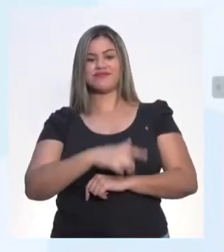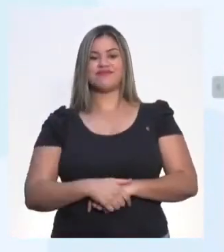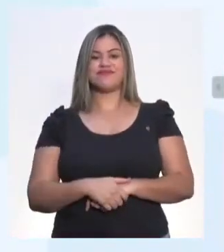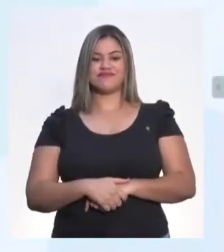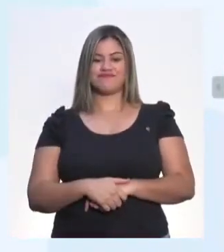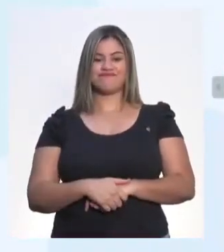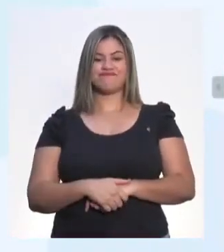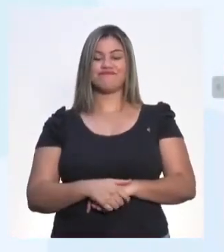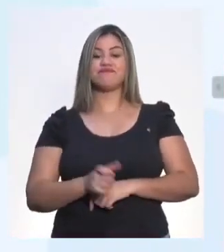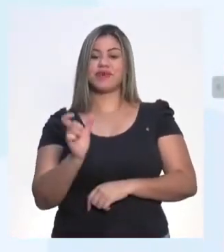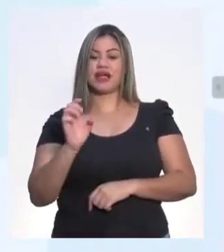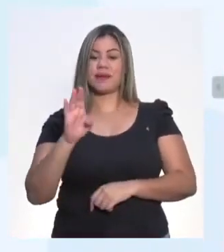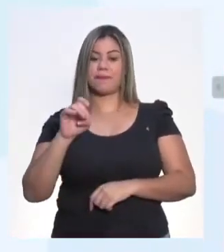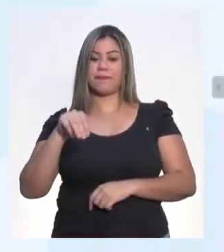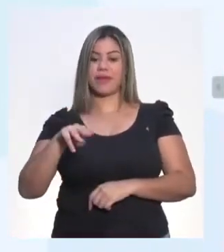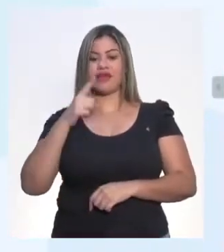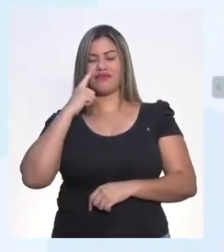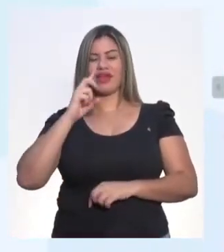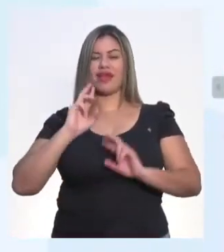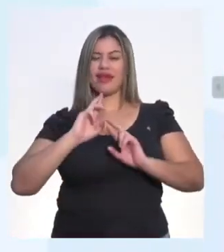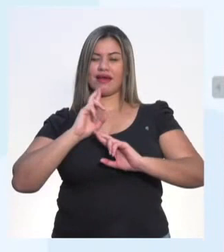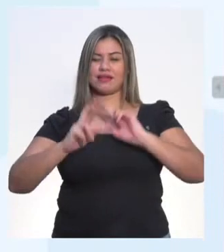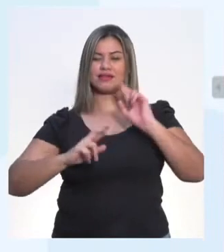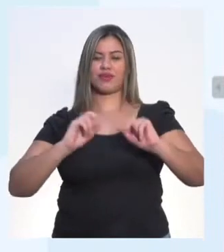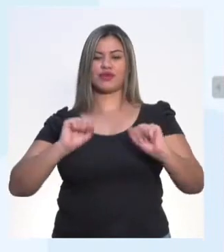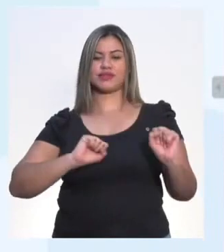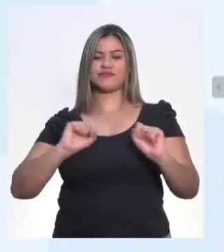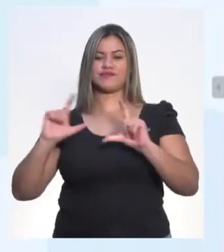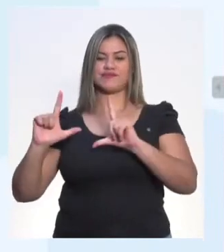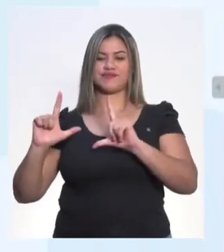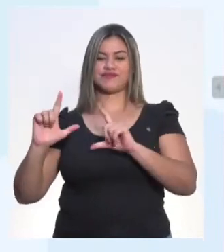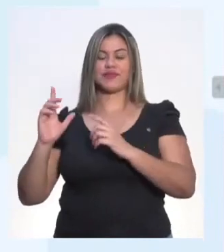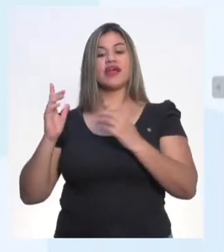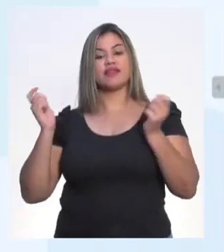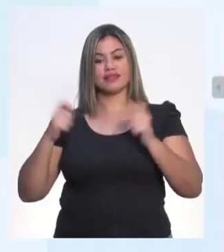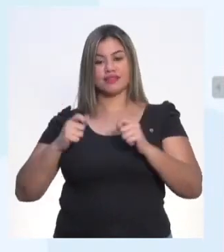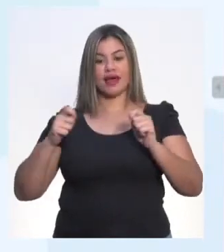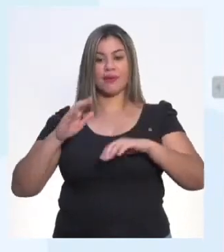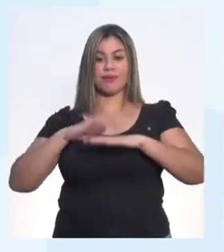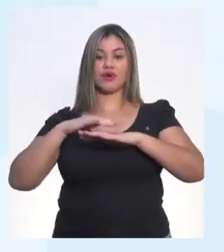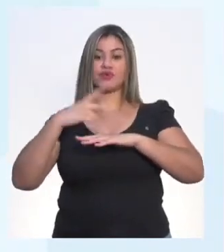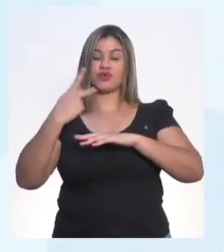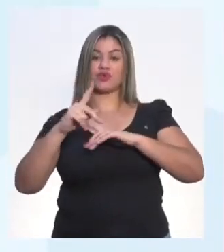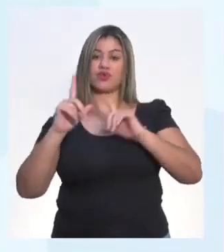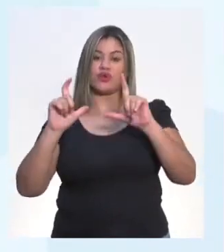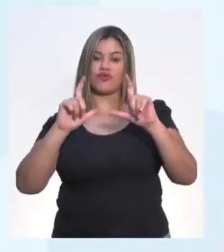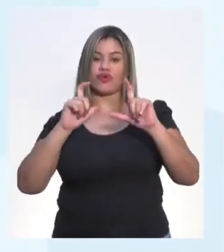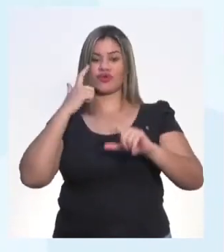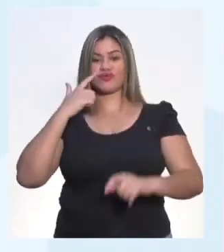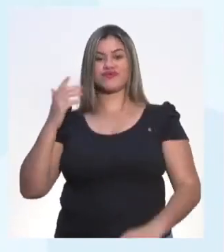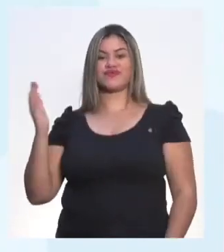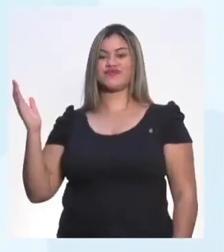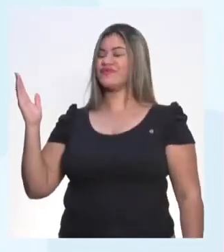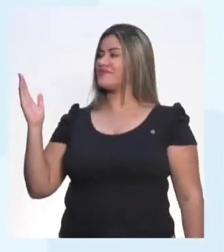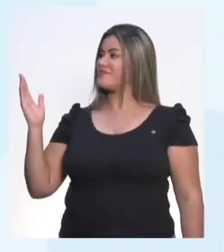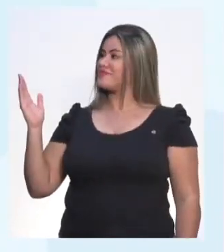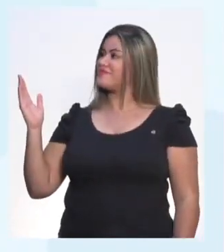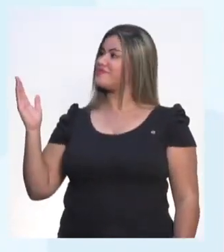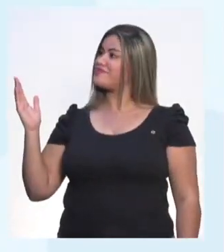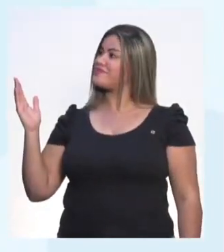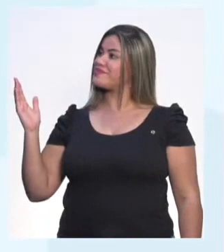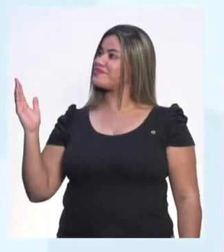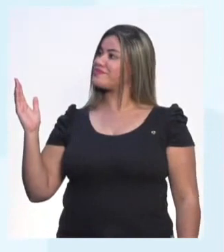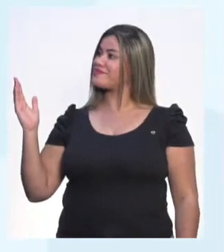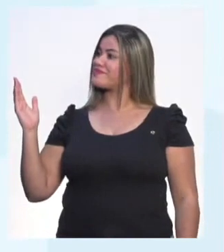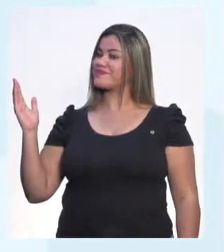bem. Por favor, coloquem a resolução da atividade 2 para eles tirarem um print aí da tela, que está bonitinho.